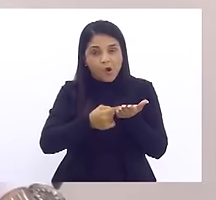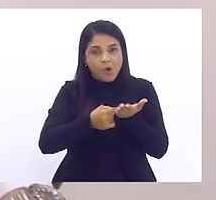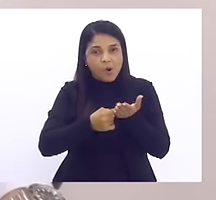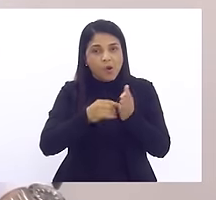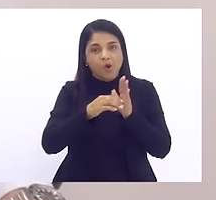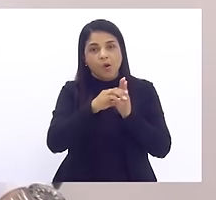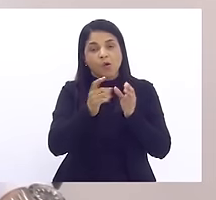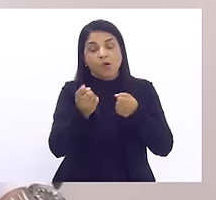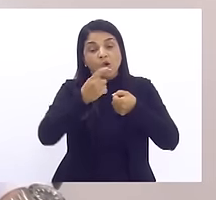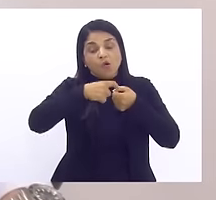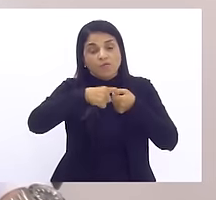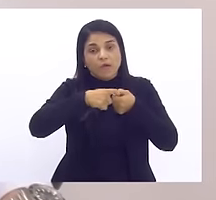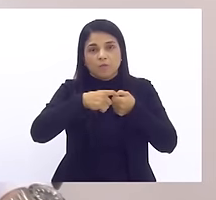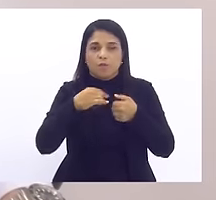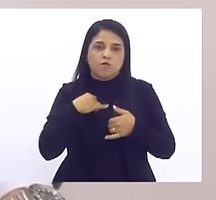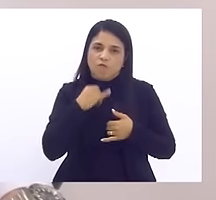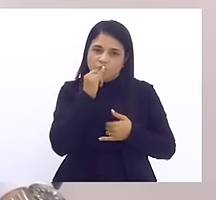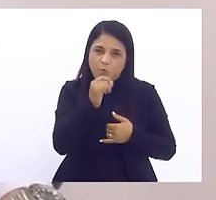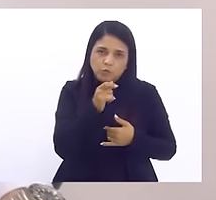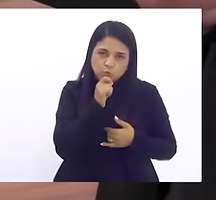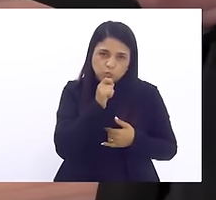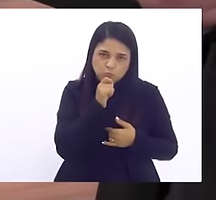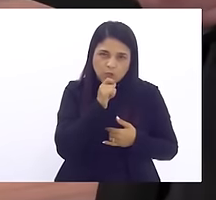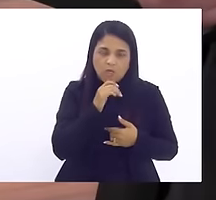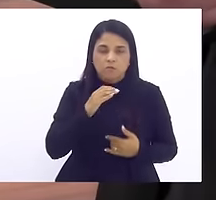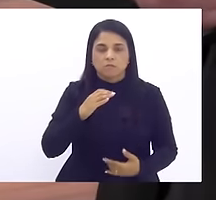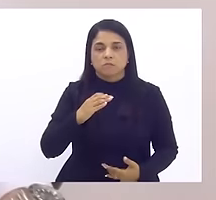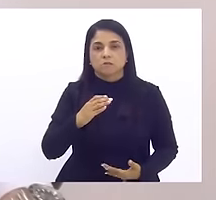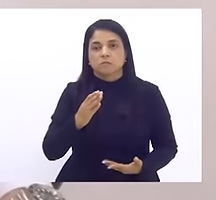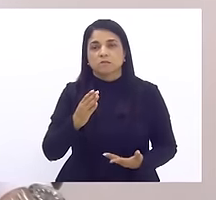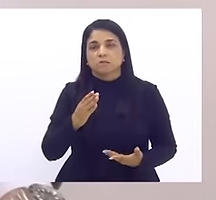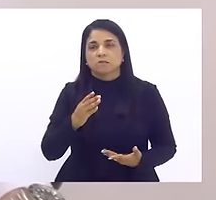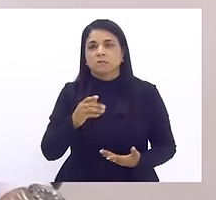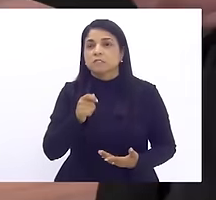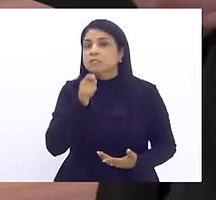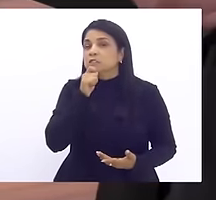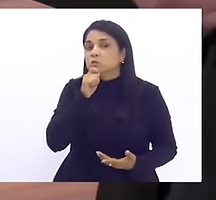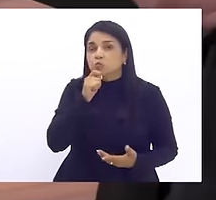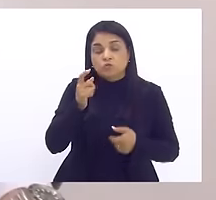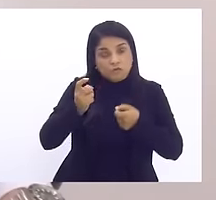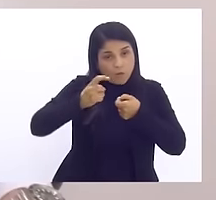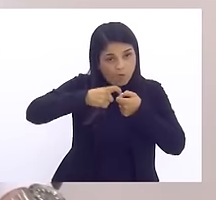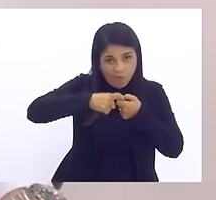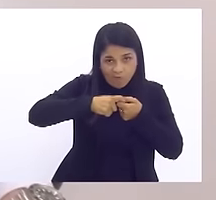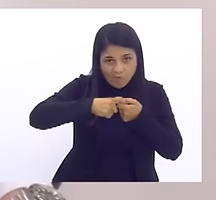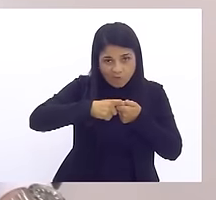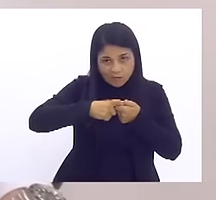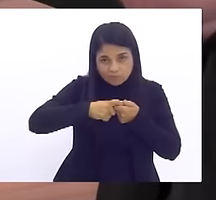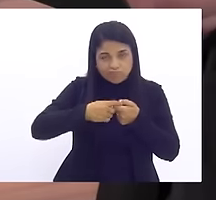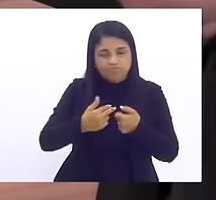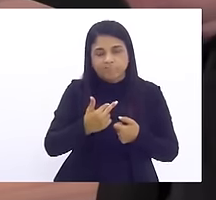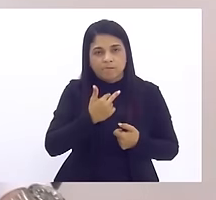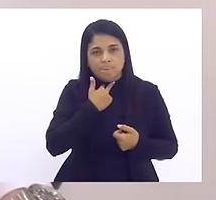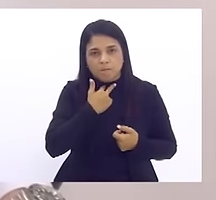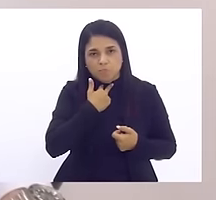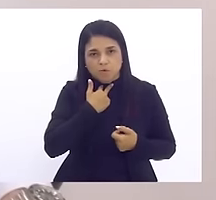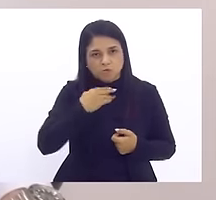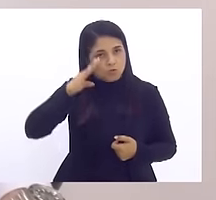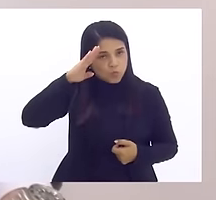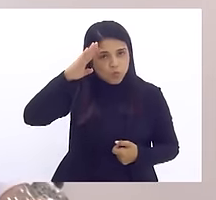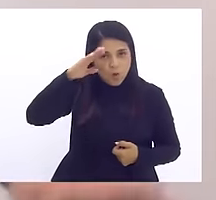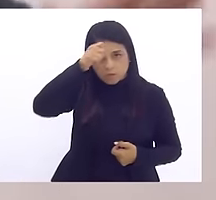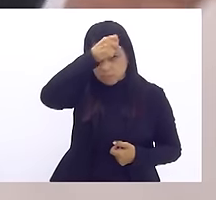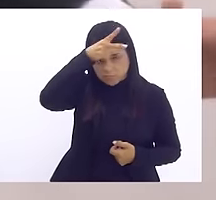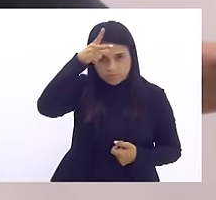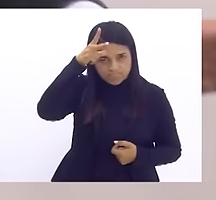eu tenho informação de que o CTB ele prevê essa troca não houver esse convênio não pode uma guarda municipal de